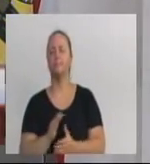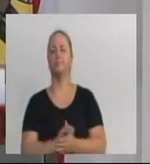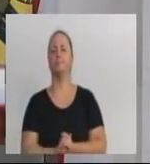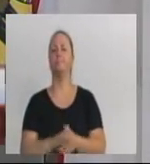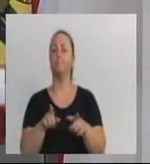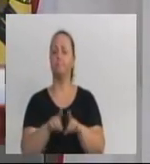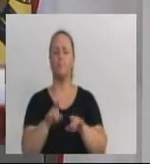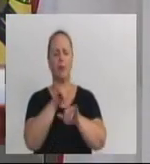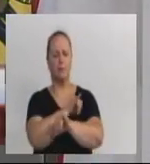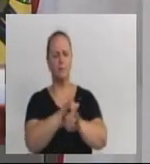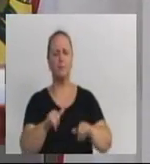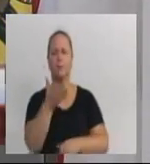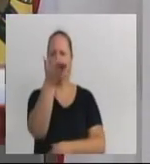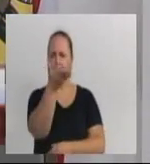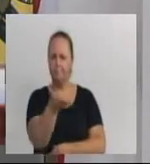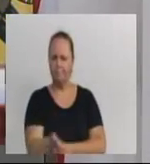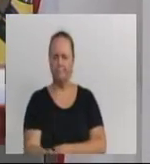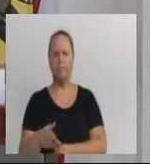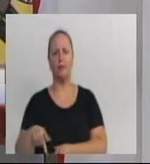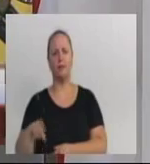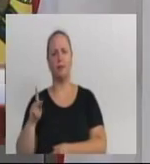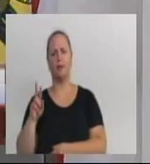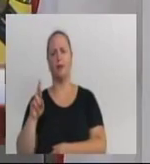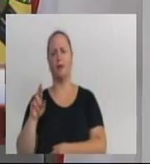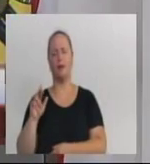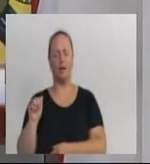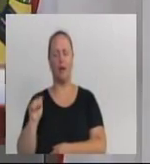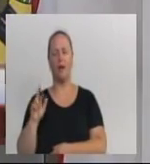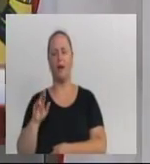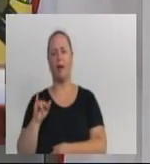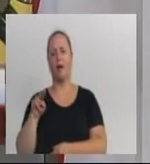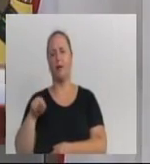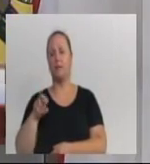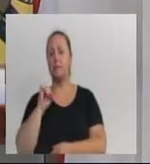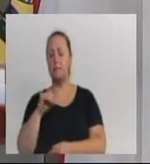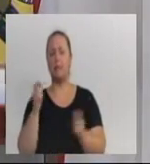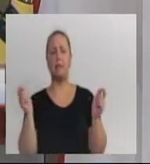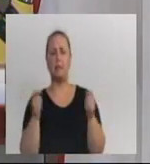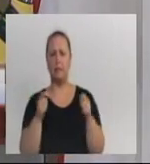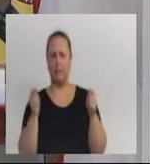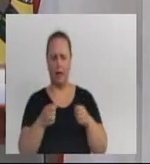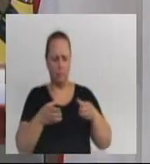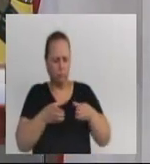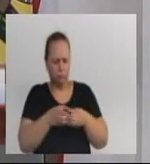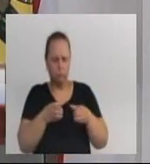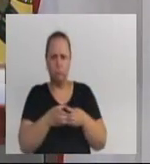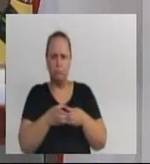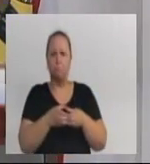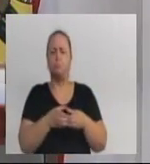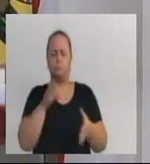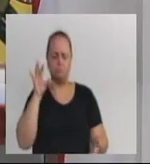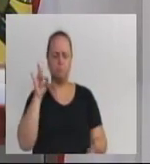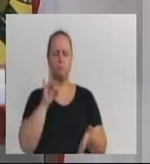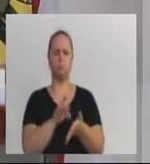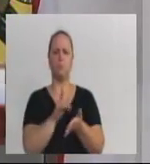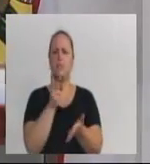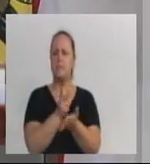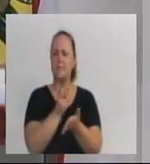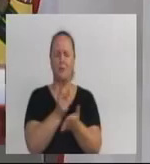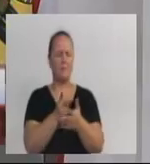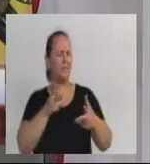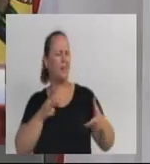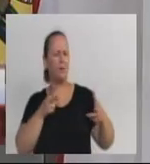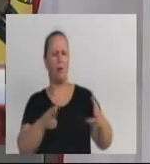Karen e às companheiras de que aquilo que for possível, que for de alçada do nosso mandato, vocês têm, como sempre tiveram,